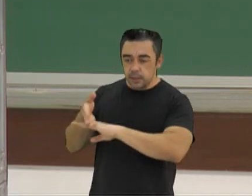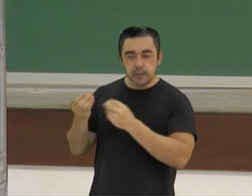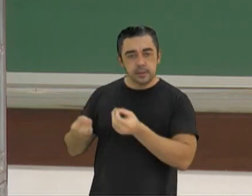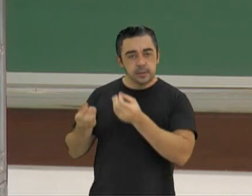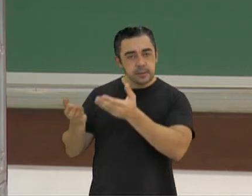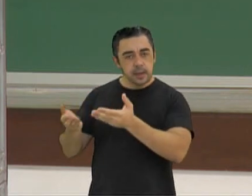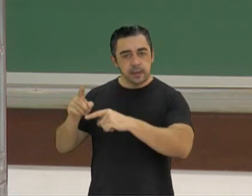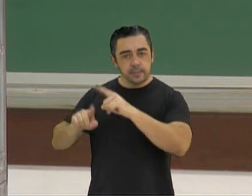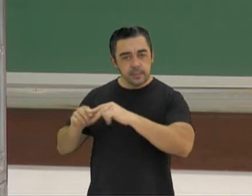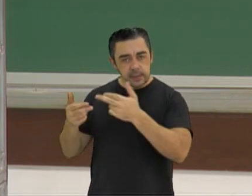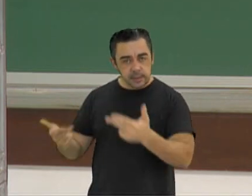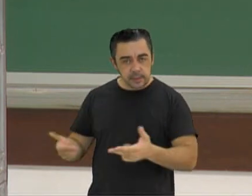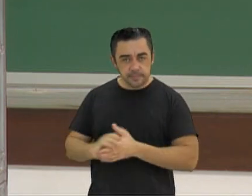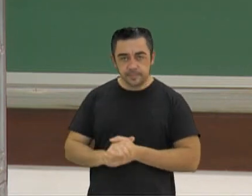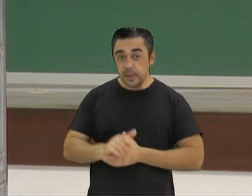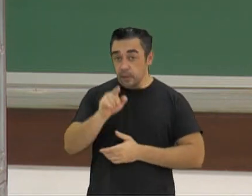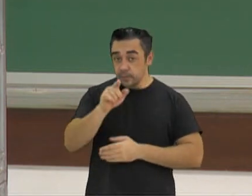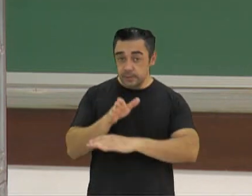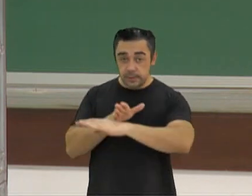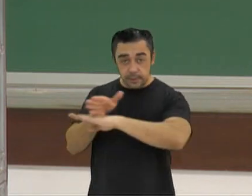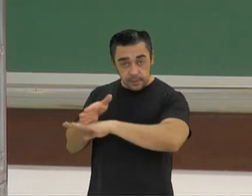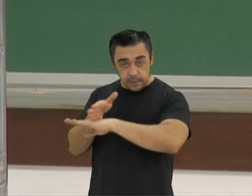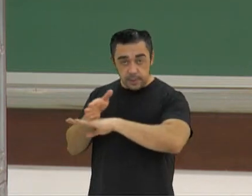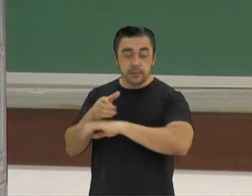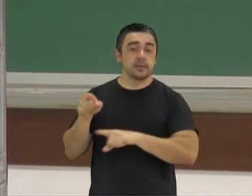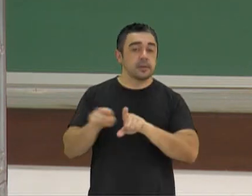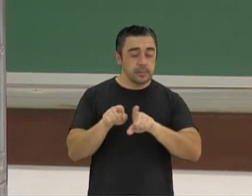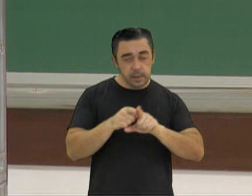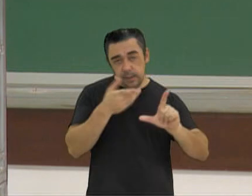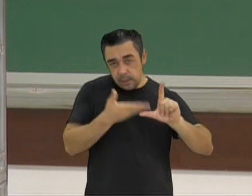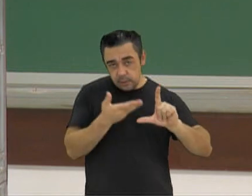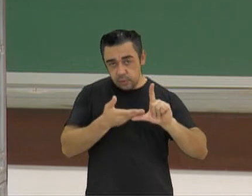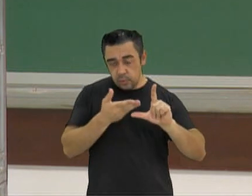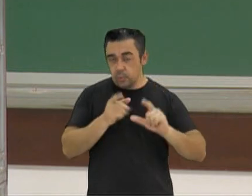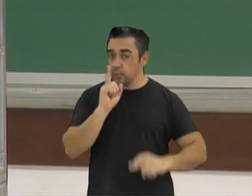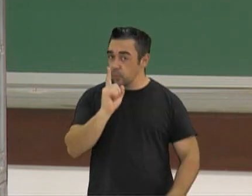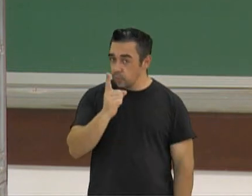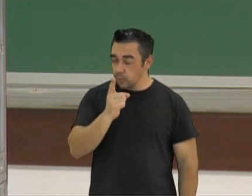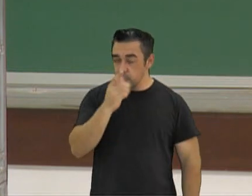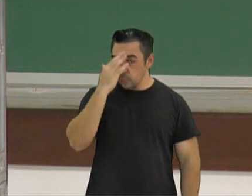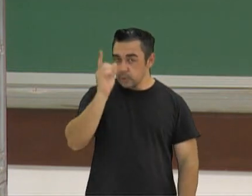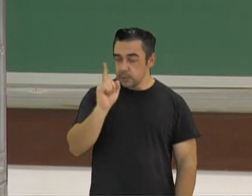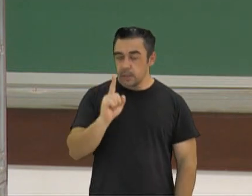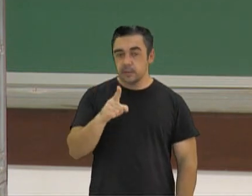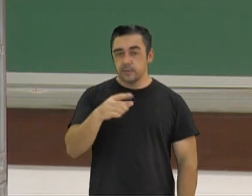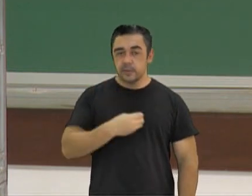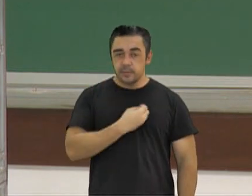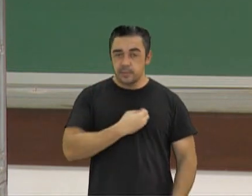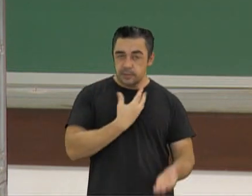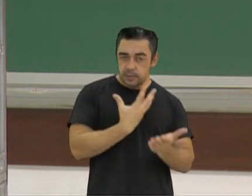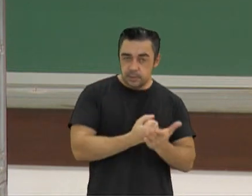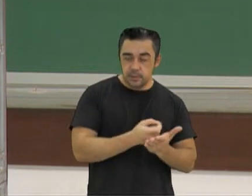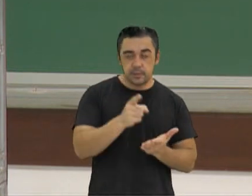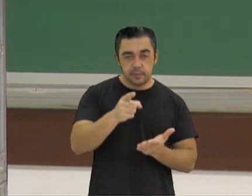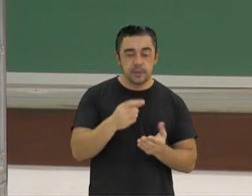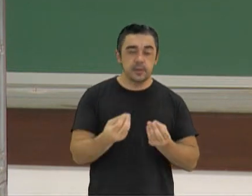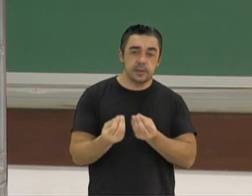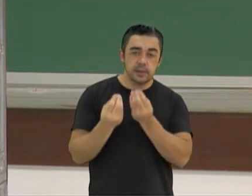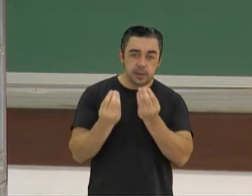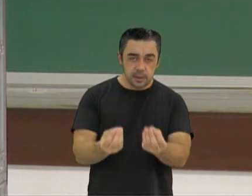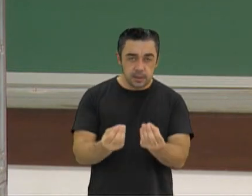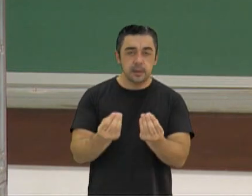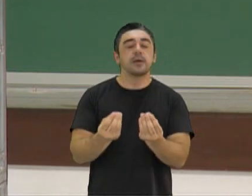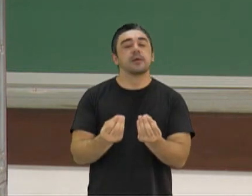da sua atividade. E você que acessa o Classroom fielmente, não esqueça sempre, galera, de validar a sua presença realizando e entregando